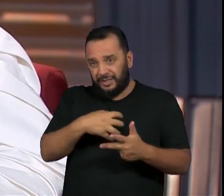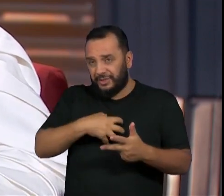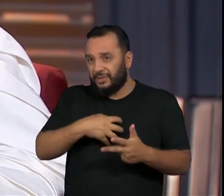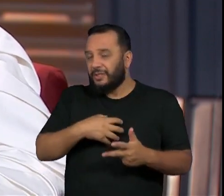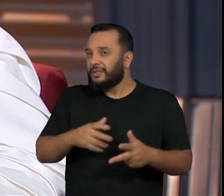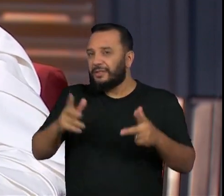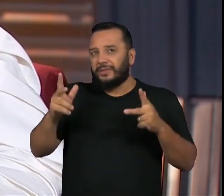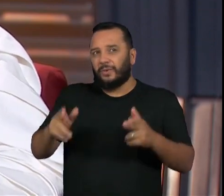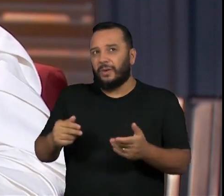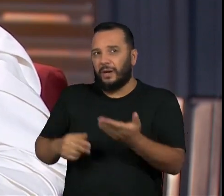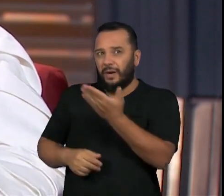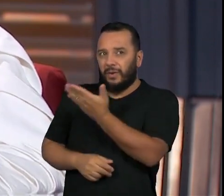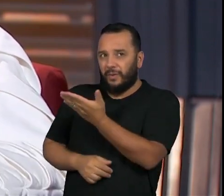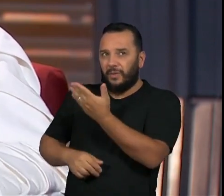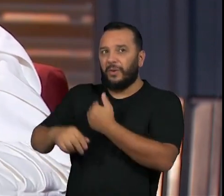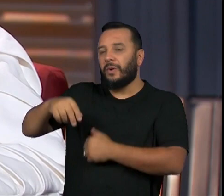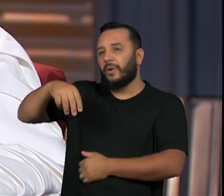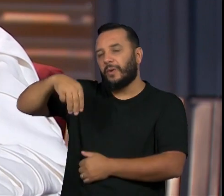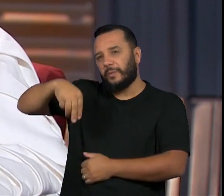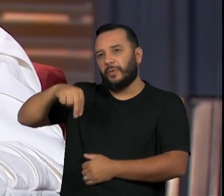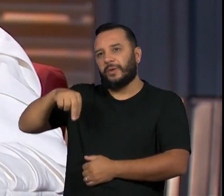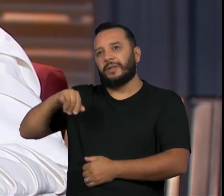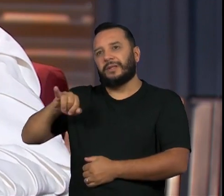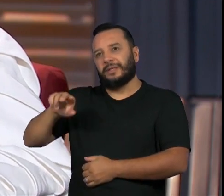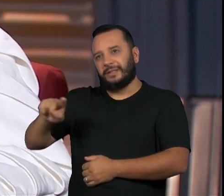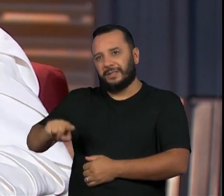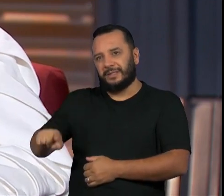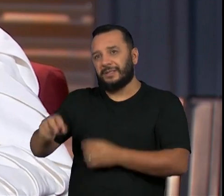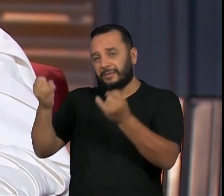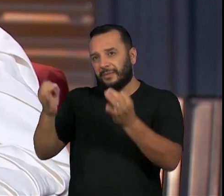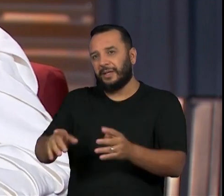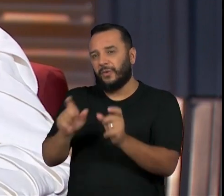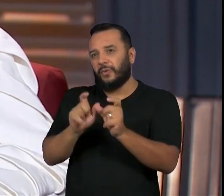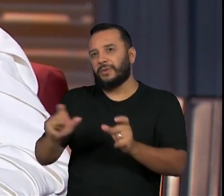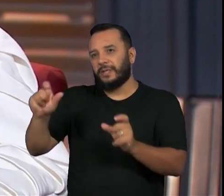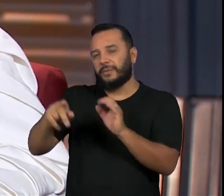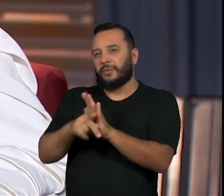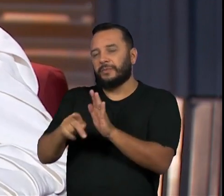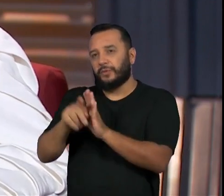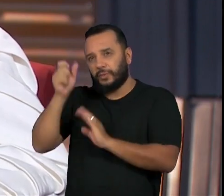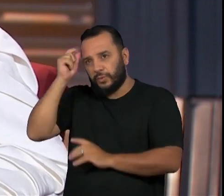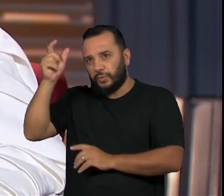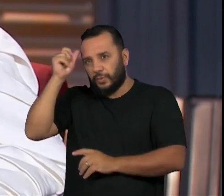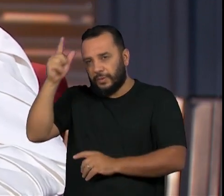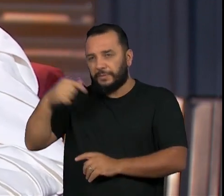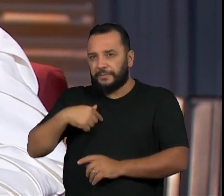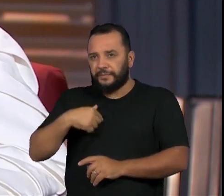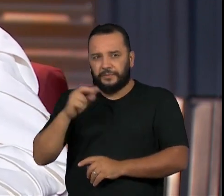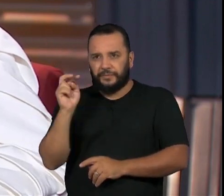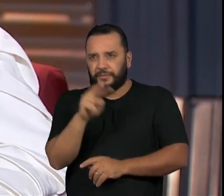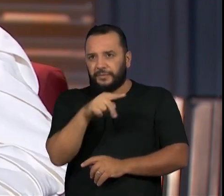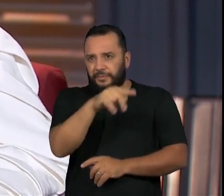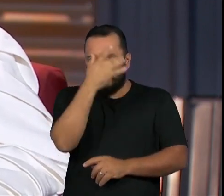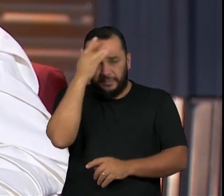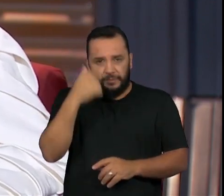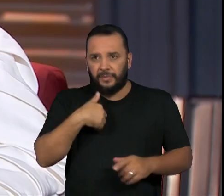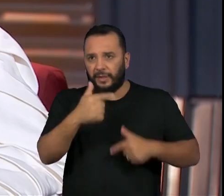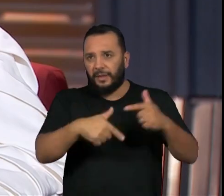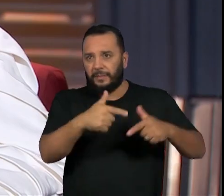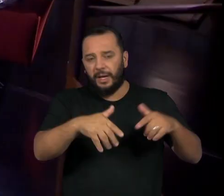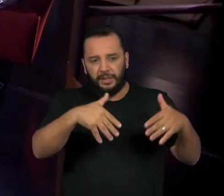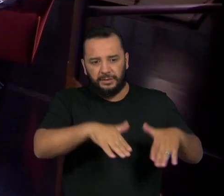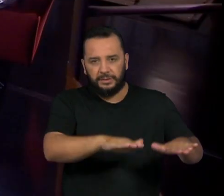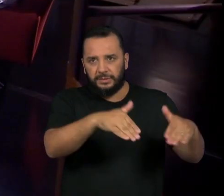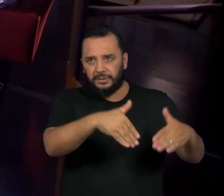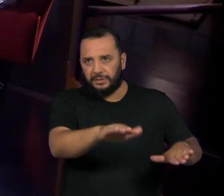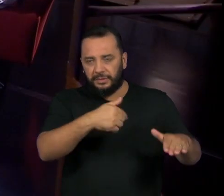nesse conceito de cultura. Né? Então, eu preciso criticar a maneira como eu vejo uma prestadora de serviço, como uma pessoa que costura, que modela e que